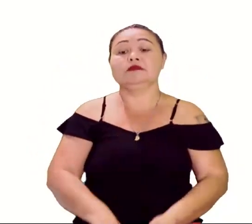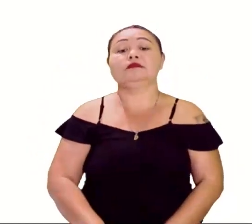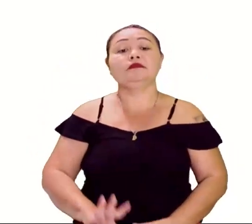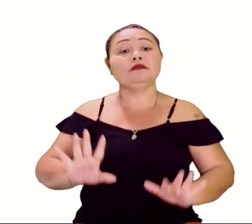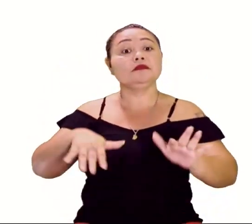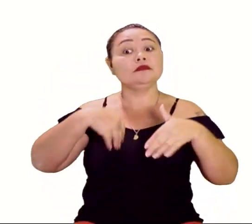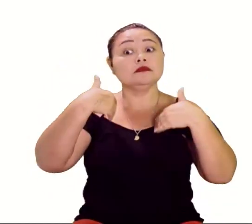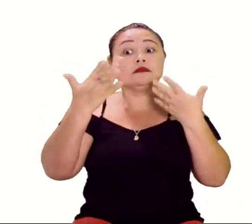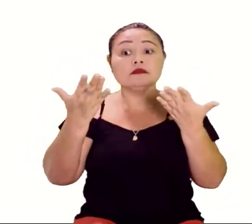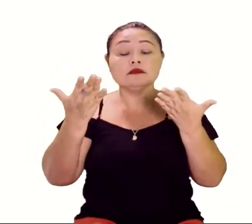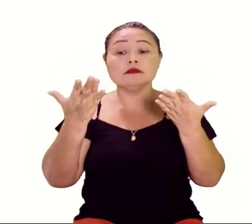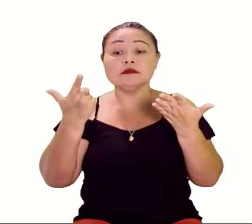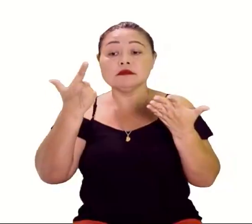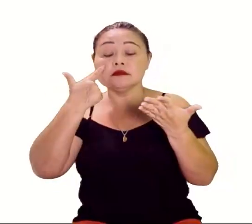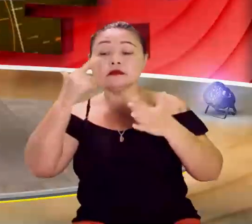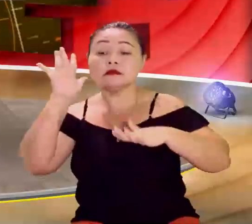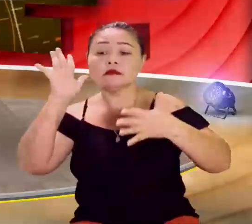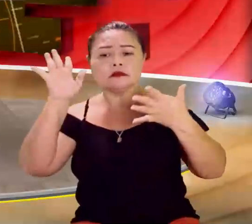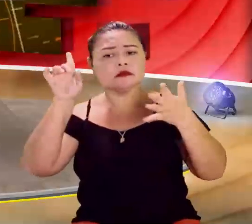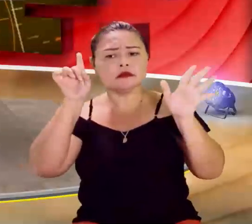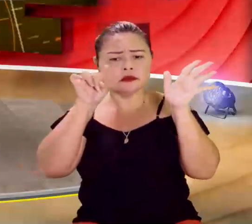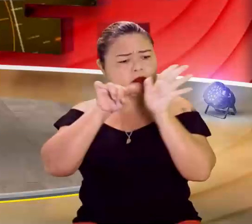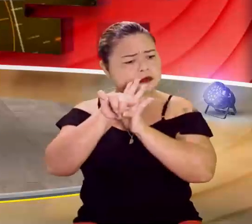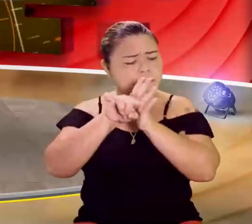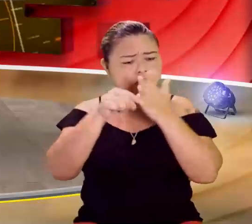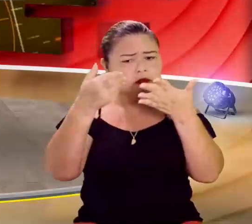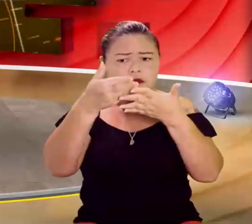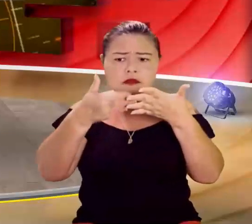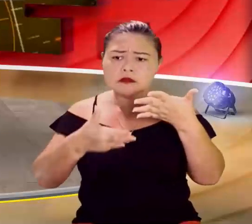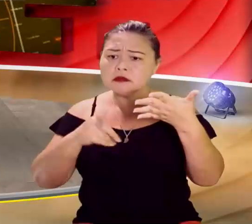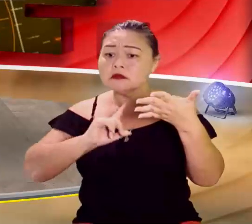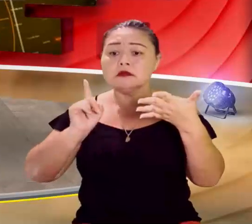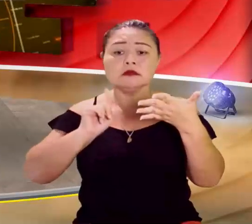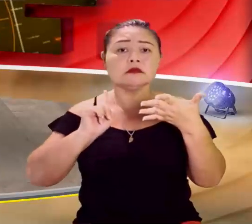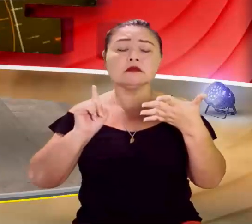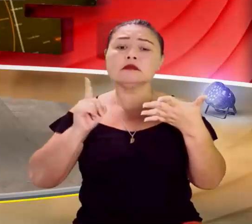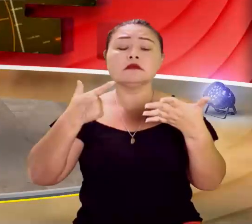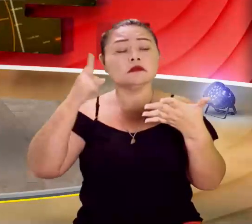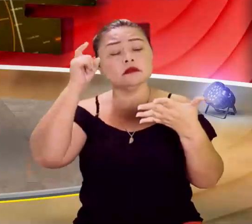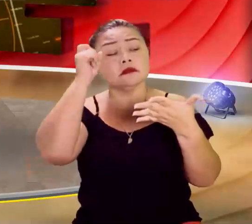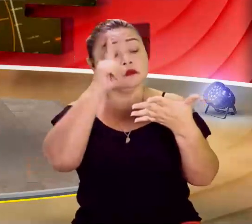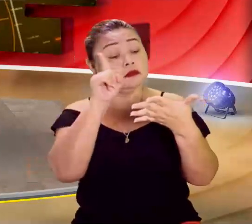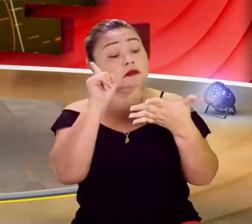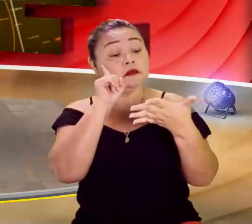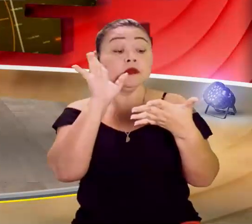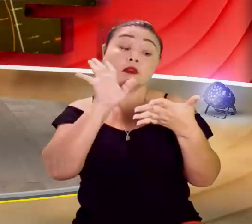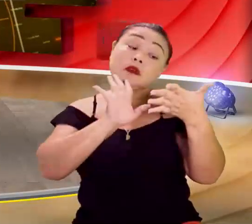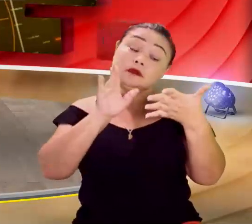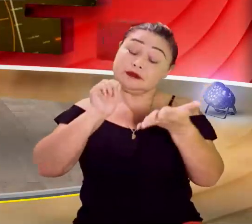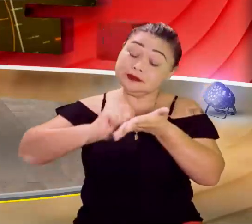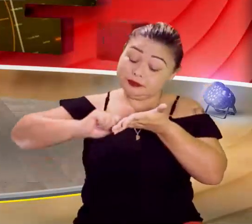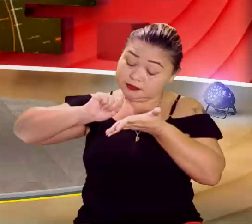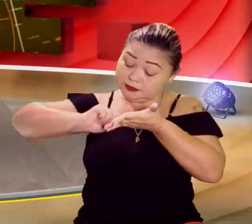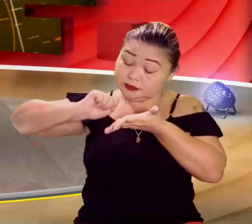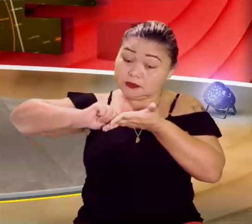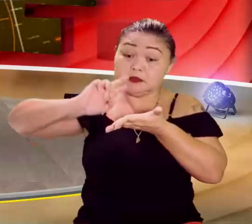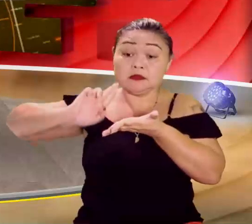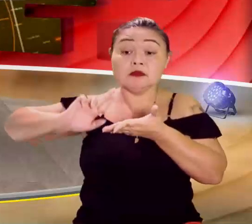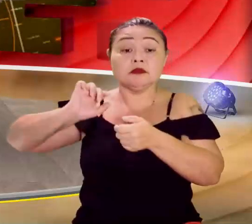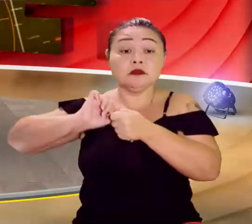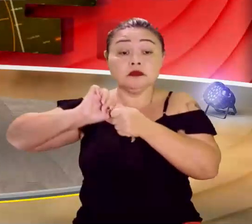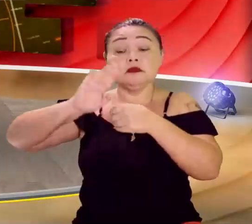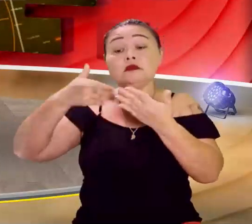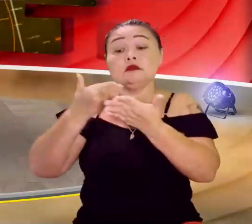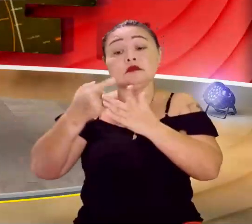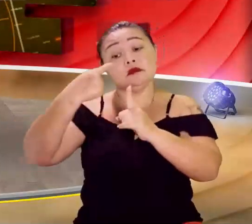Então agora vocês viram, né? Algumas questões aí, a situação não é nem ser difícil, e sim um pouco trabalhosa, né? Que nem foi o caso do